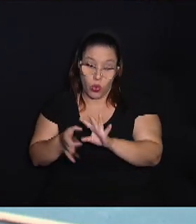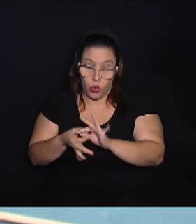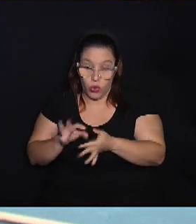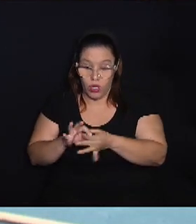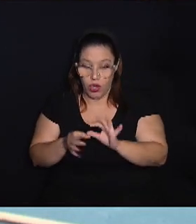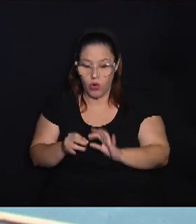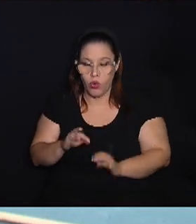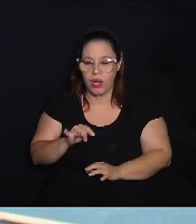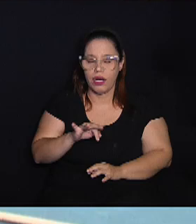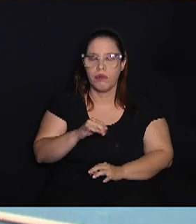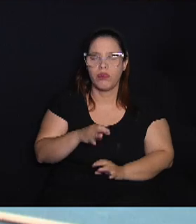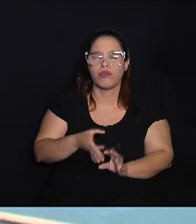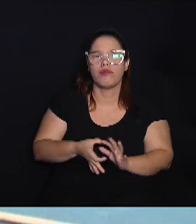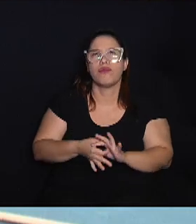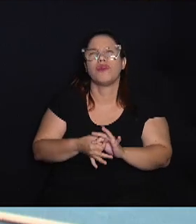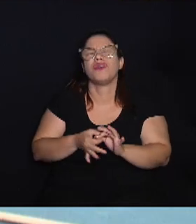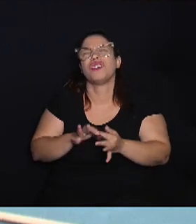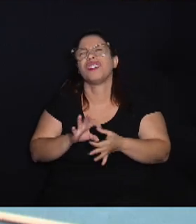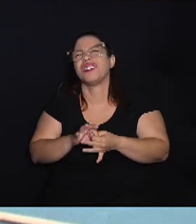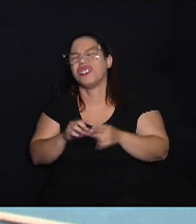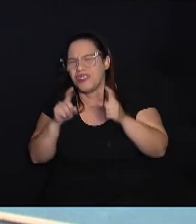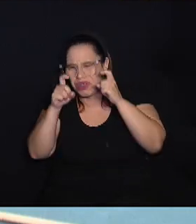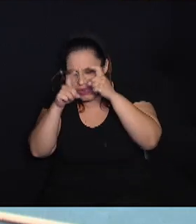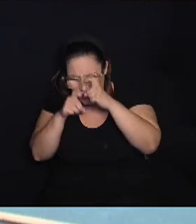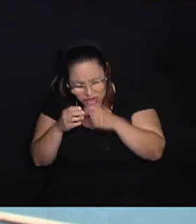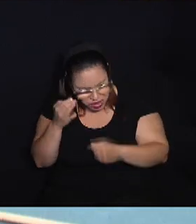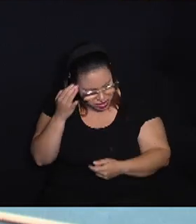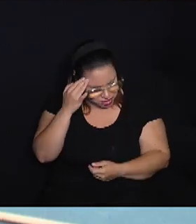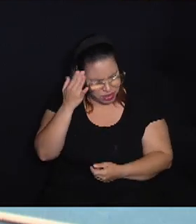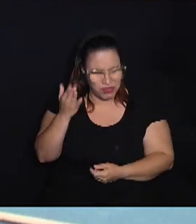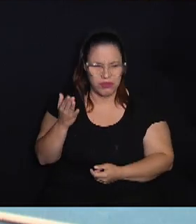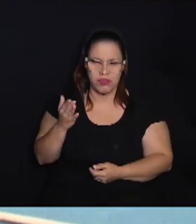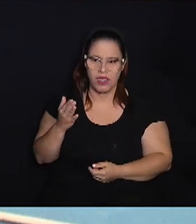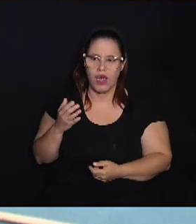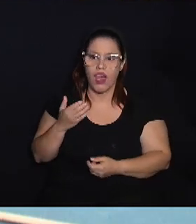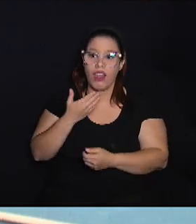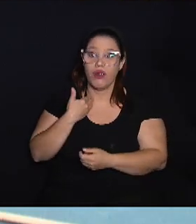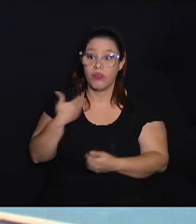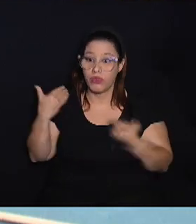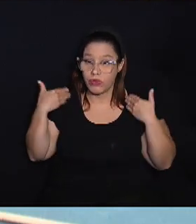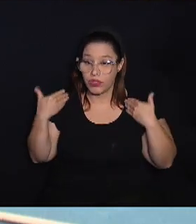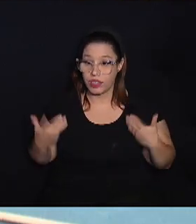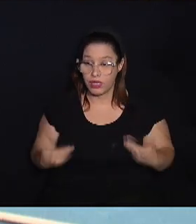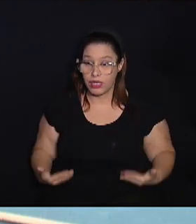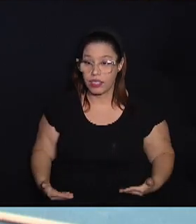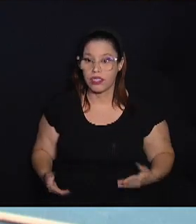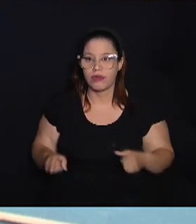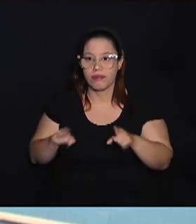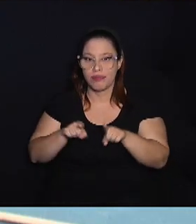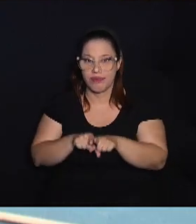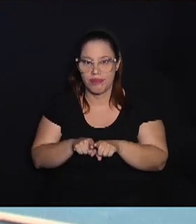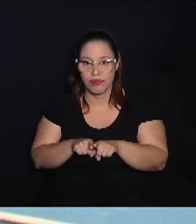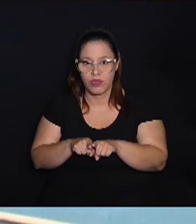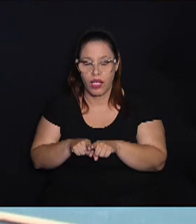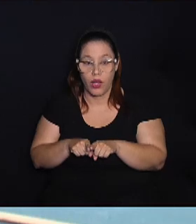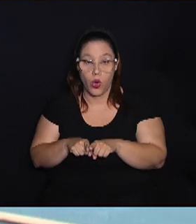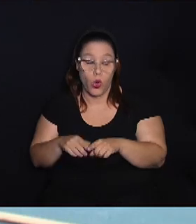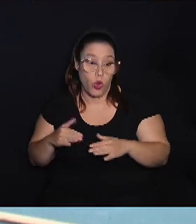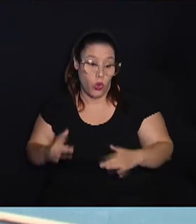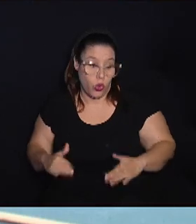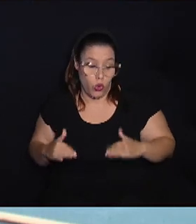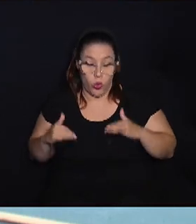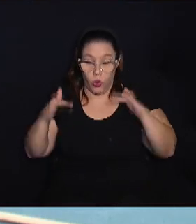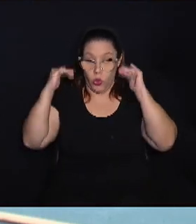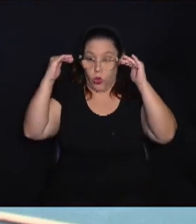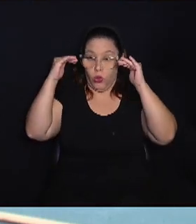o atleta, ele já é difícil psicologicamente e fisicamente também. A gente quer sempre estar no nosso nível máximo